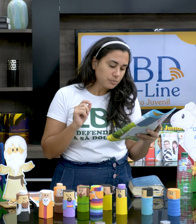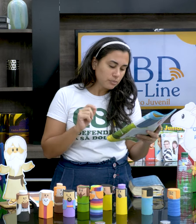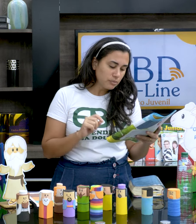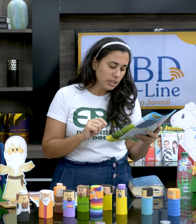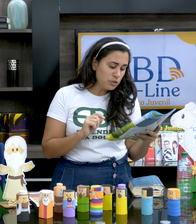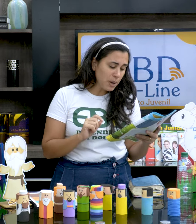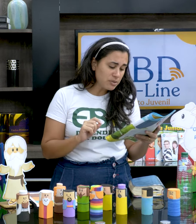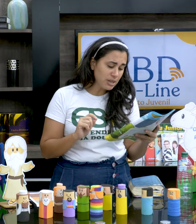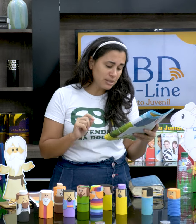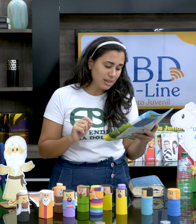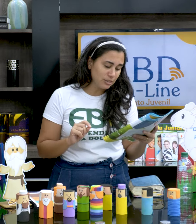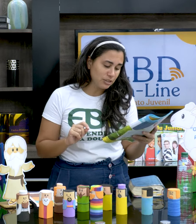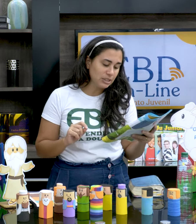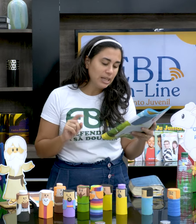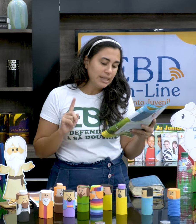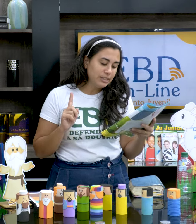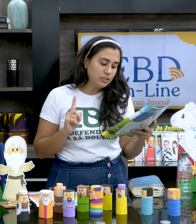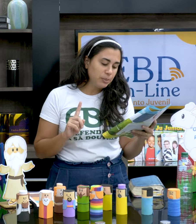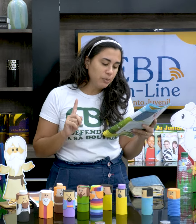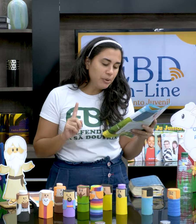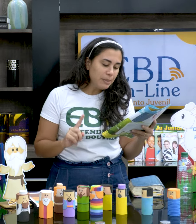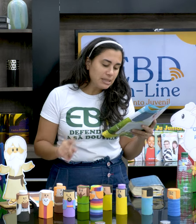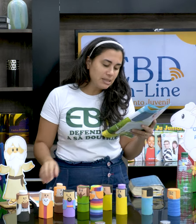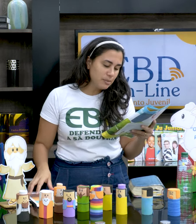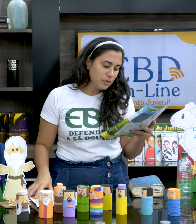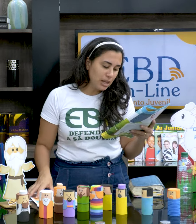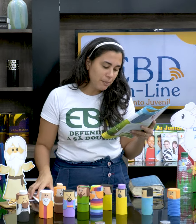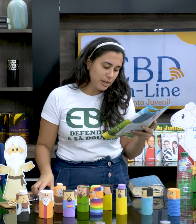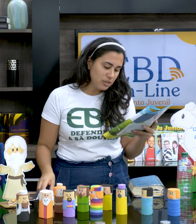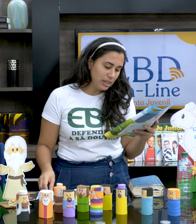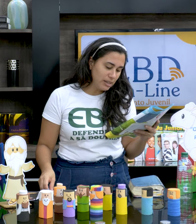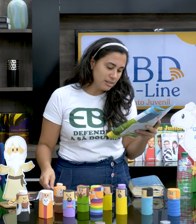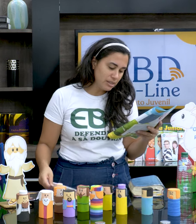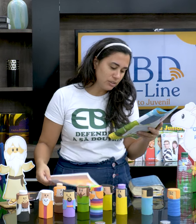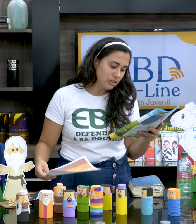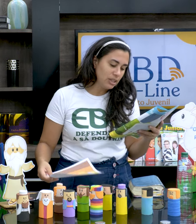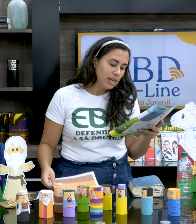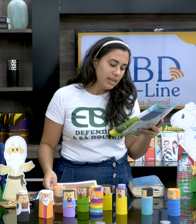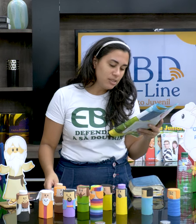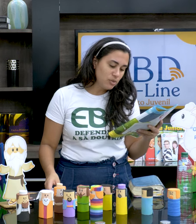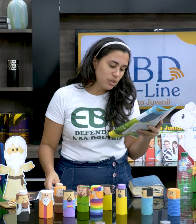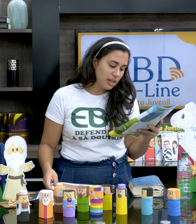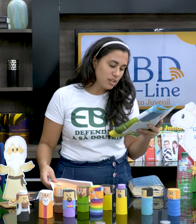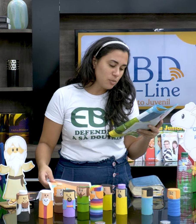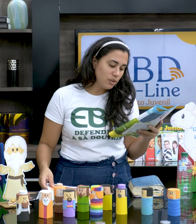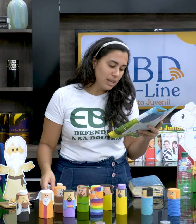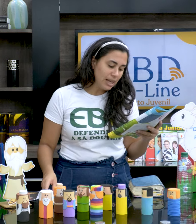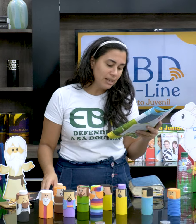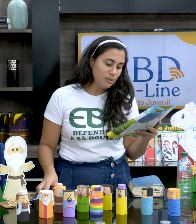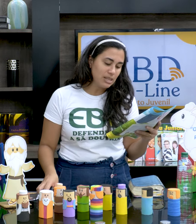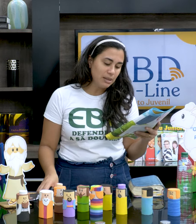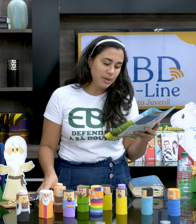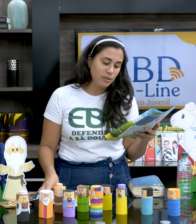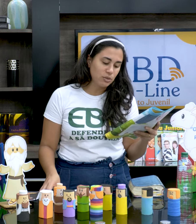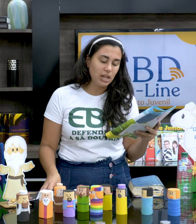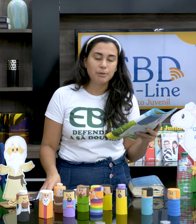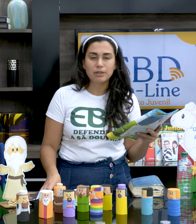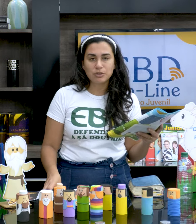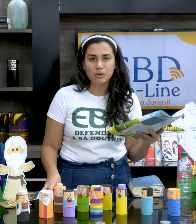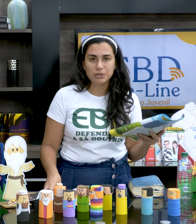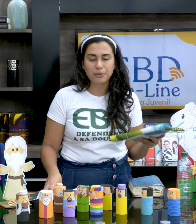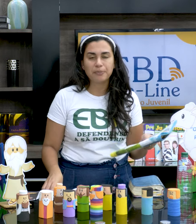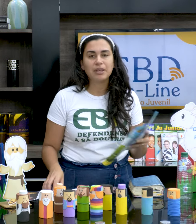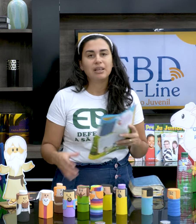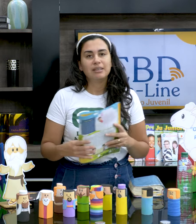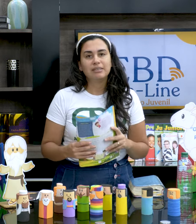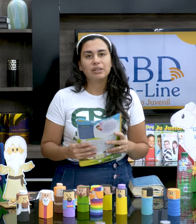terminar. Espaço das Artes. Distribua massinha de modelar para as crianças e sugira que elas modelem os alimentos que elas